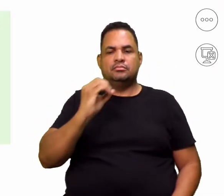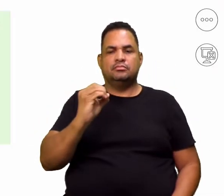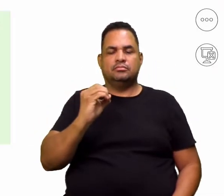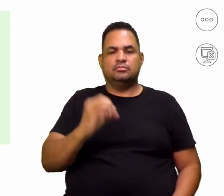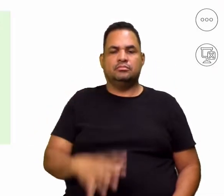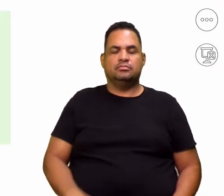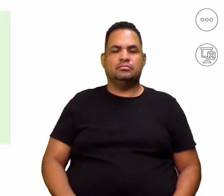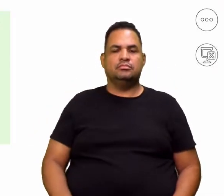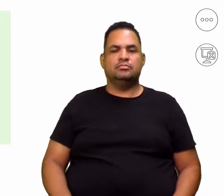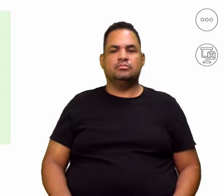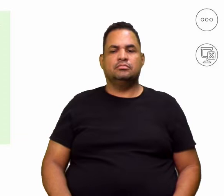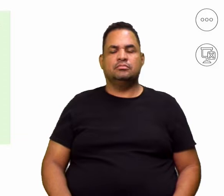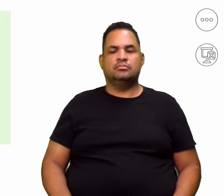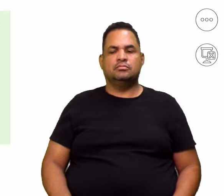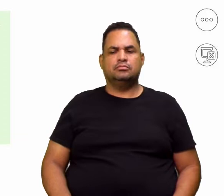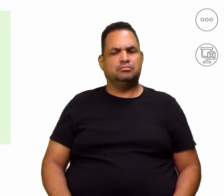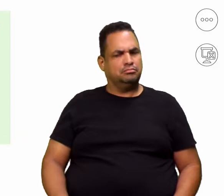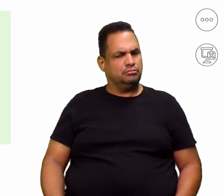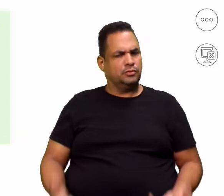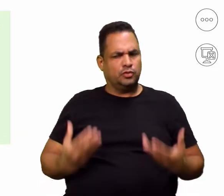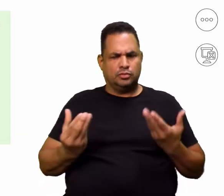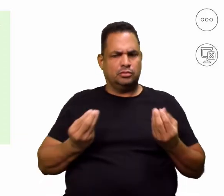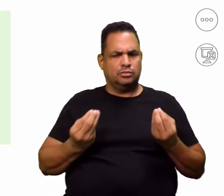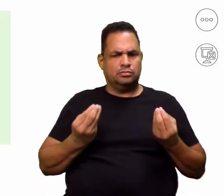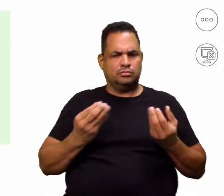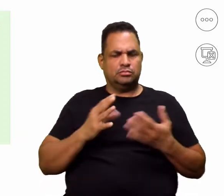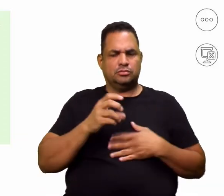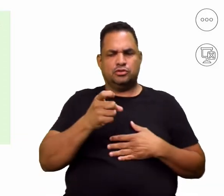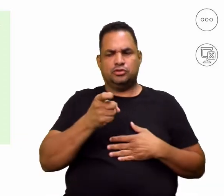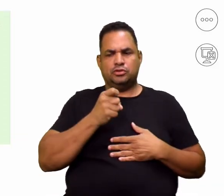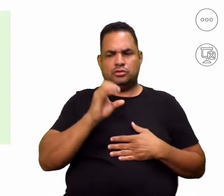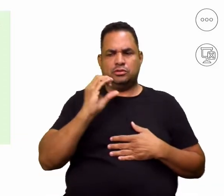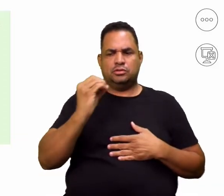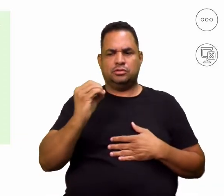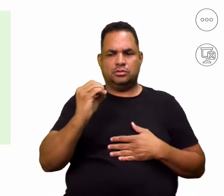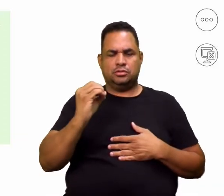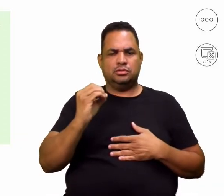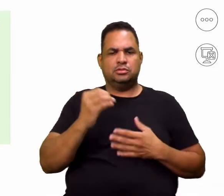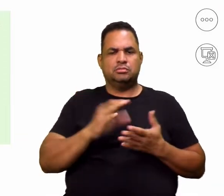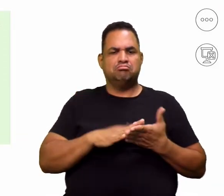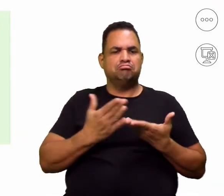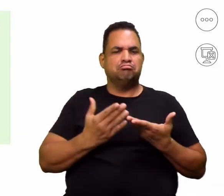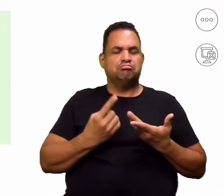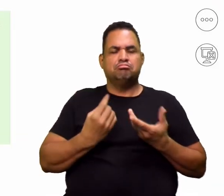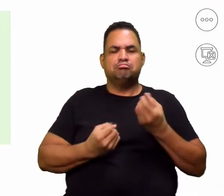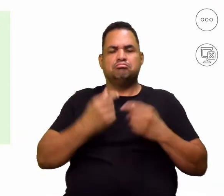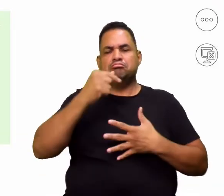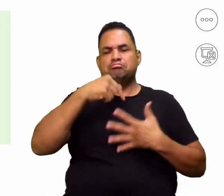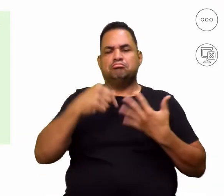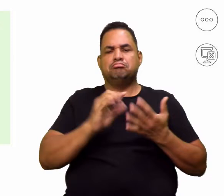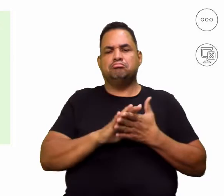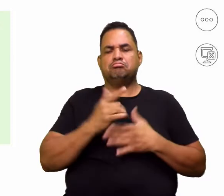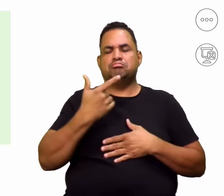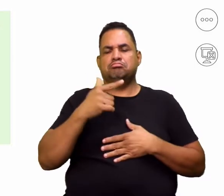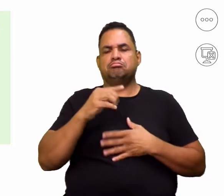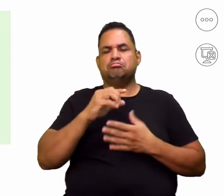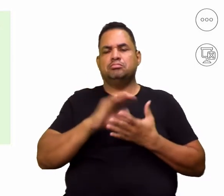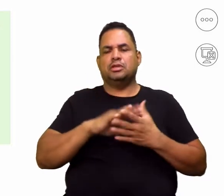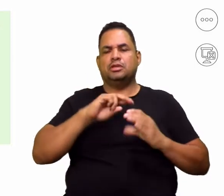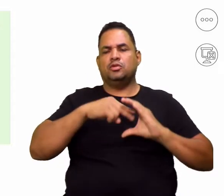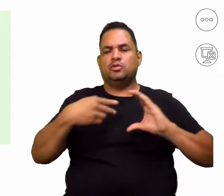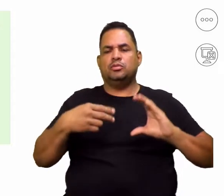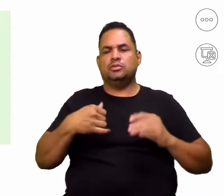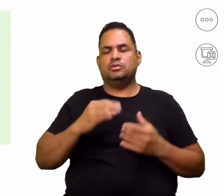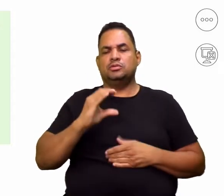X0. X0, professora, como é isso? Vamos lá. Em algumas espécies não há cromossomo Y, por isso